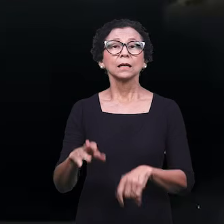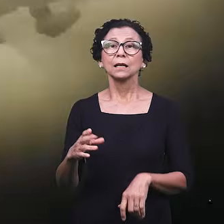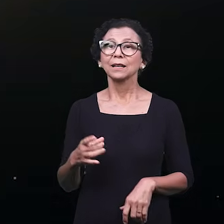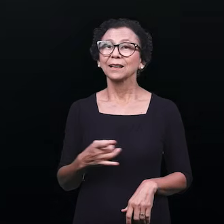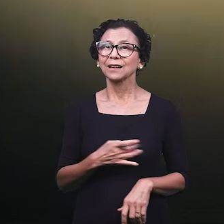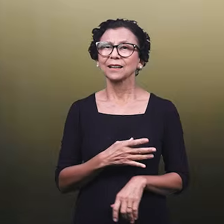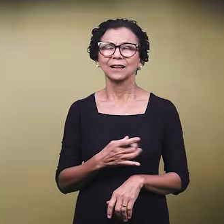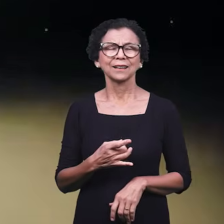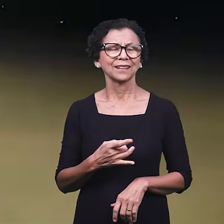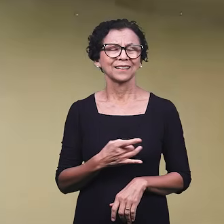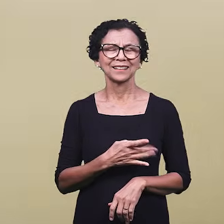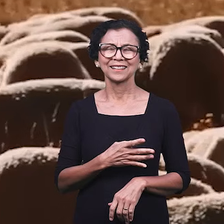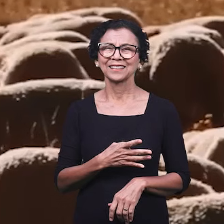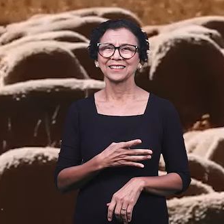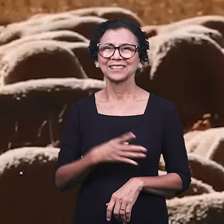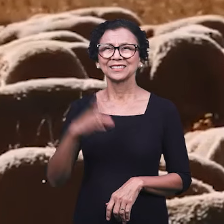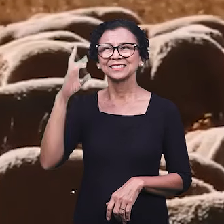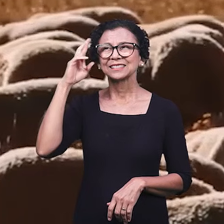o